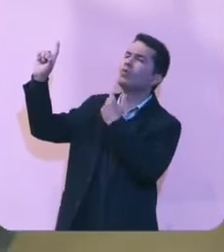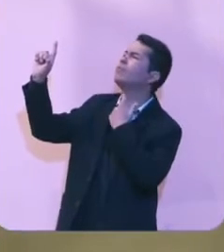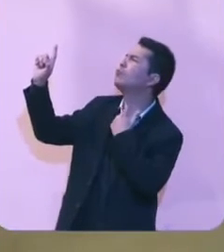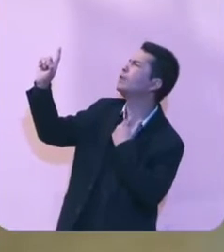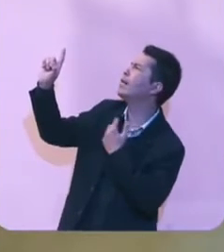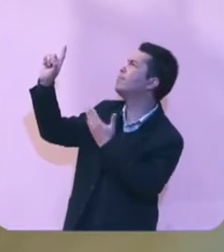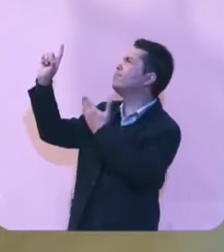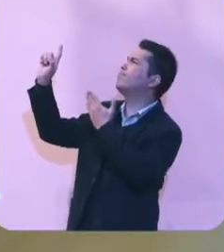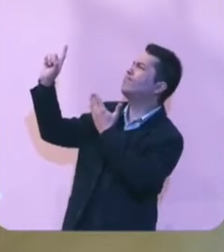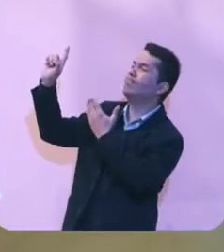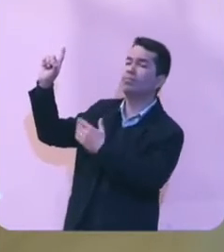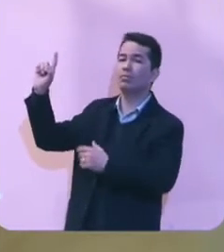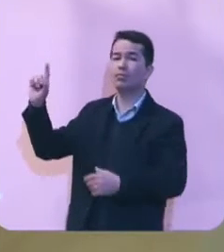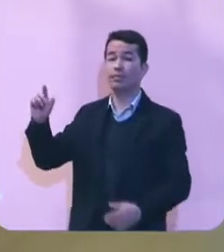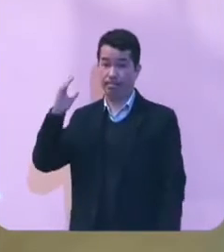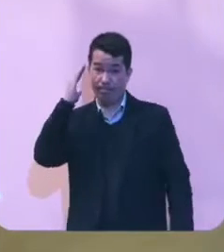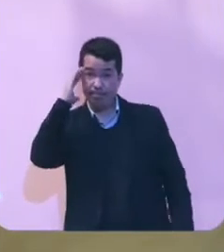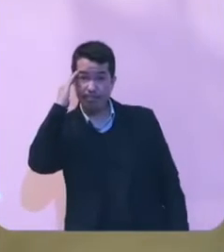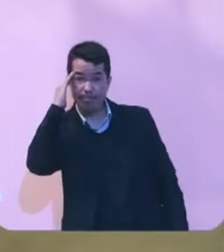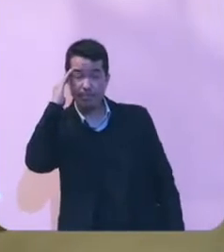oferta era essa